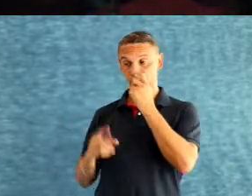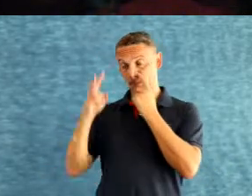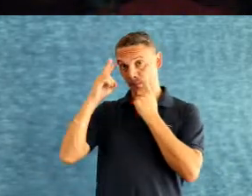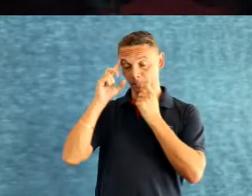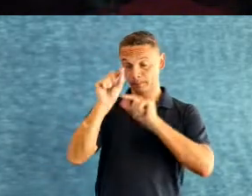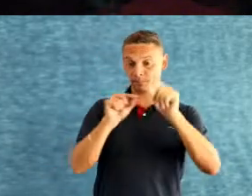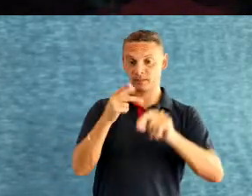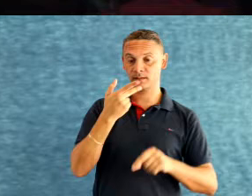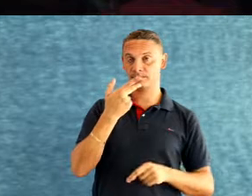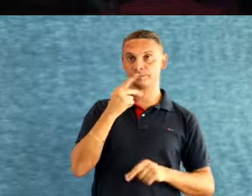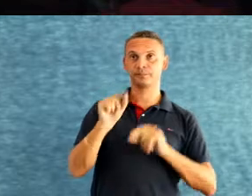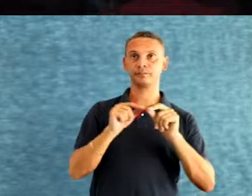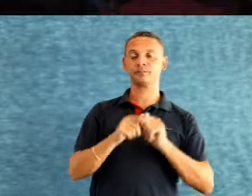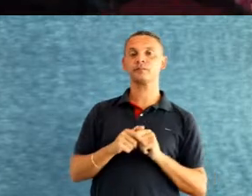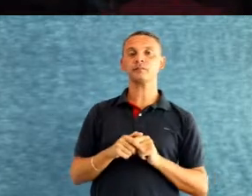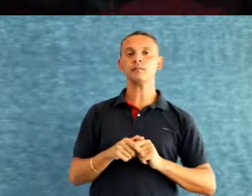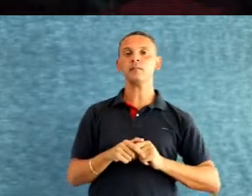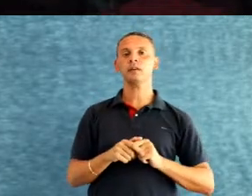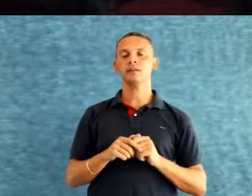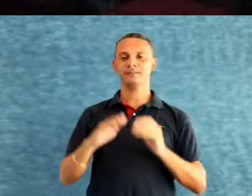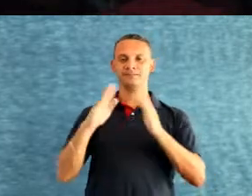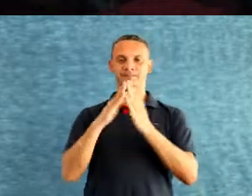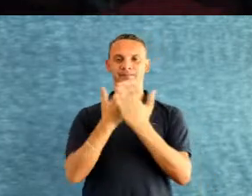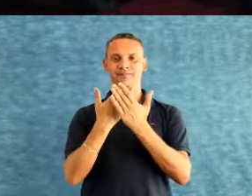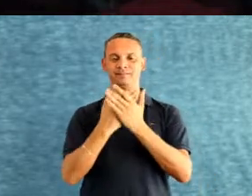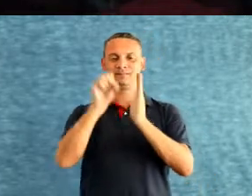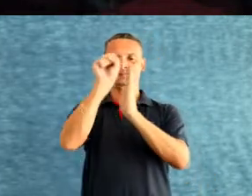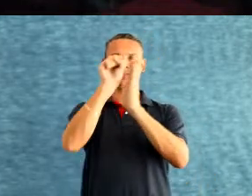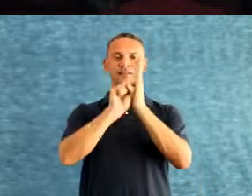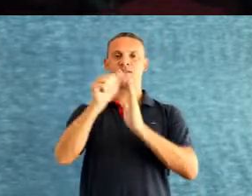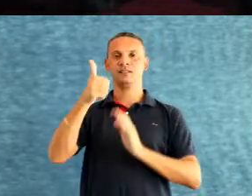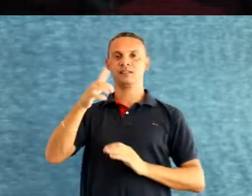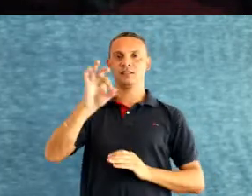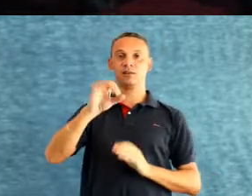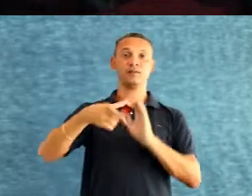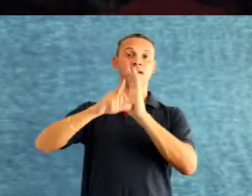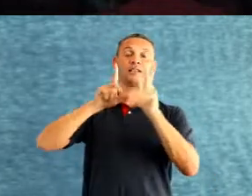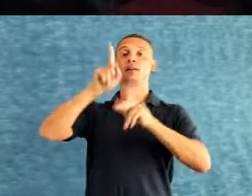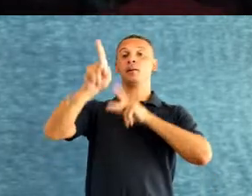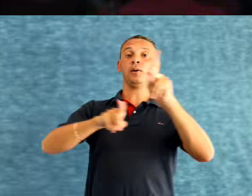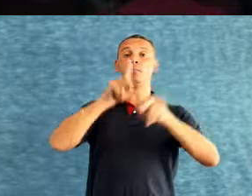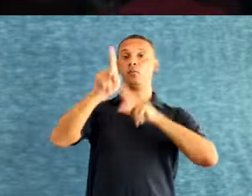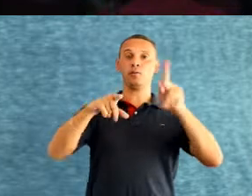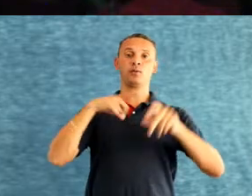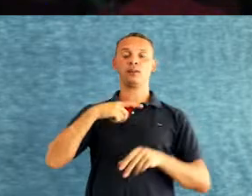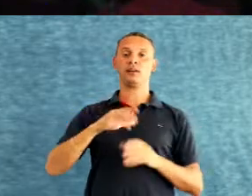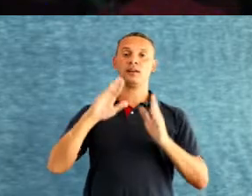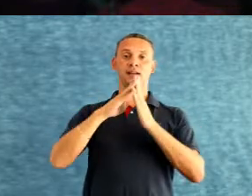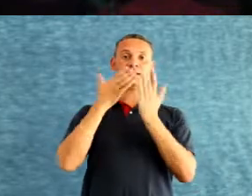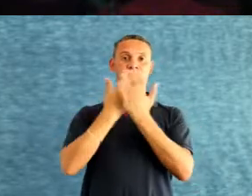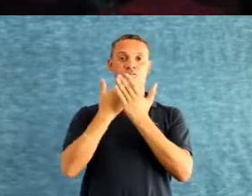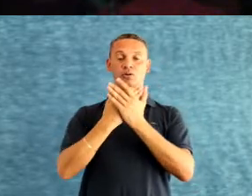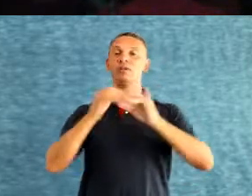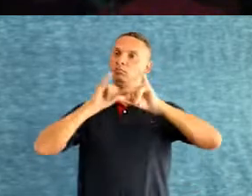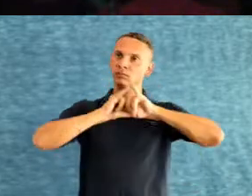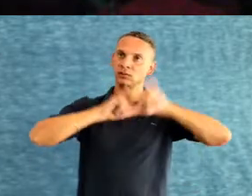exames finais dos colégios no século XIX, eles eram públicos. Os colégios anunciavam que, determinado